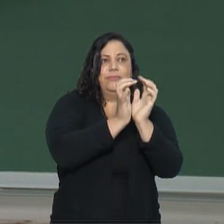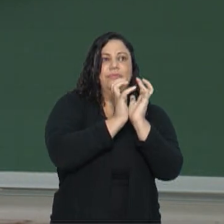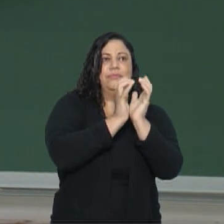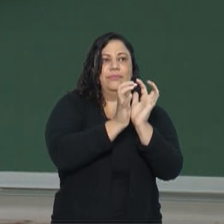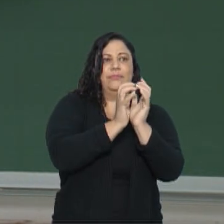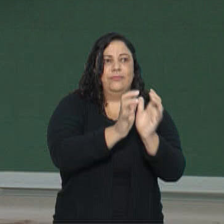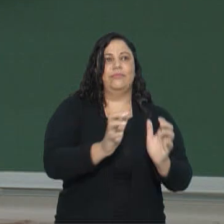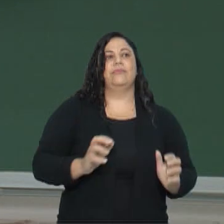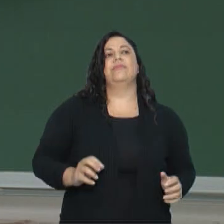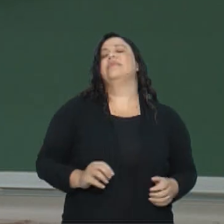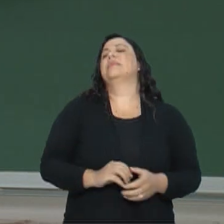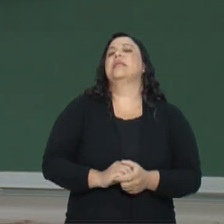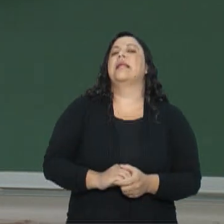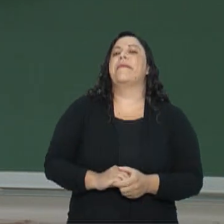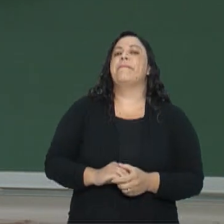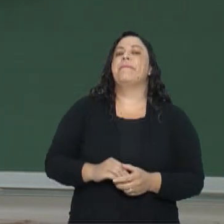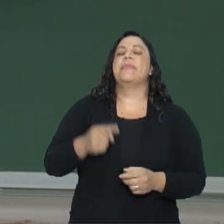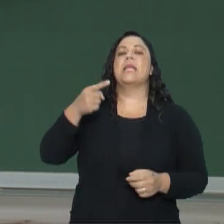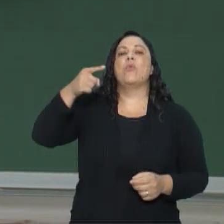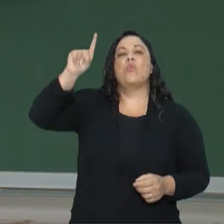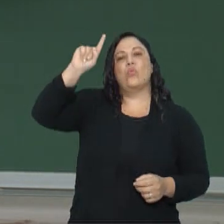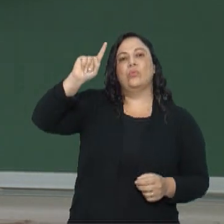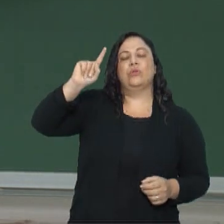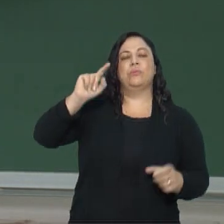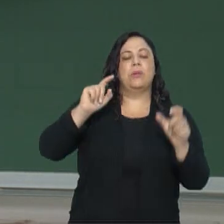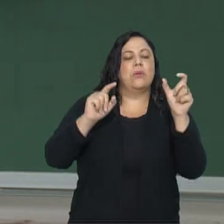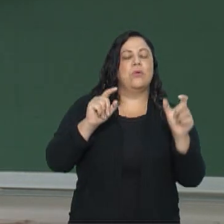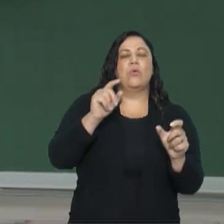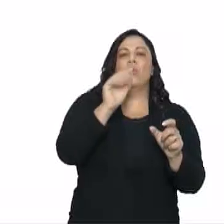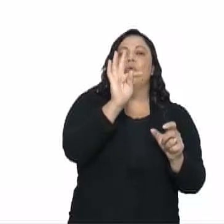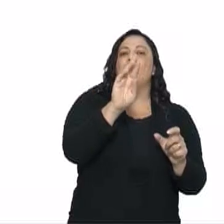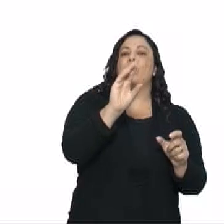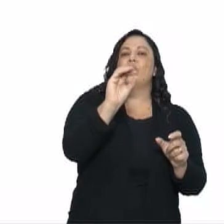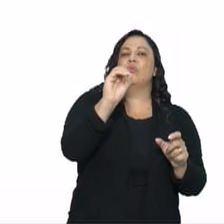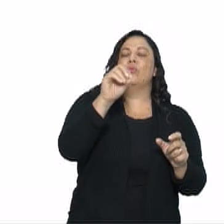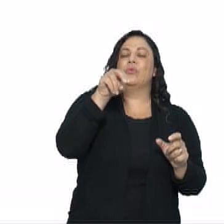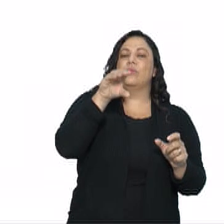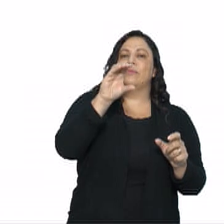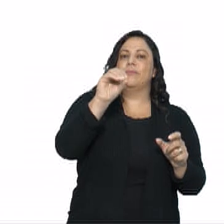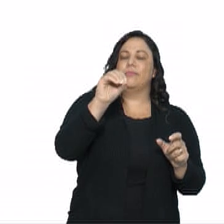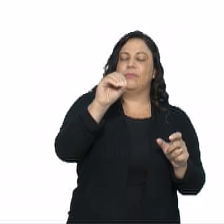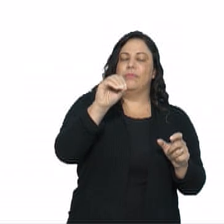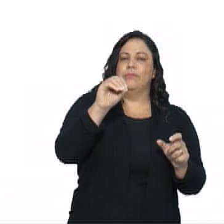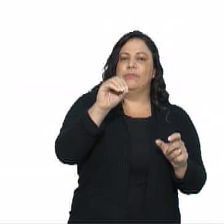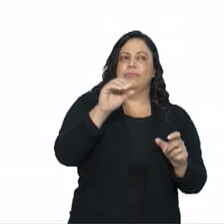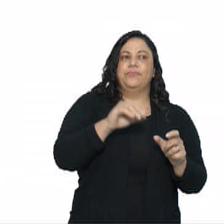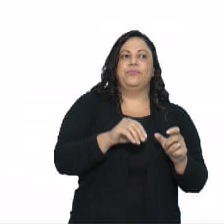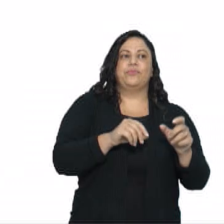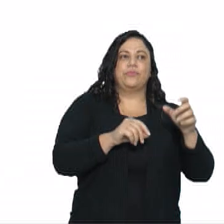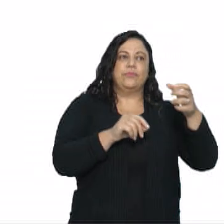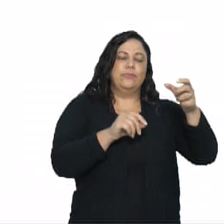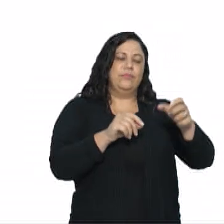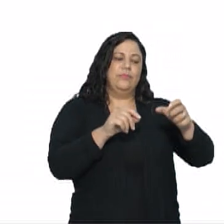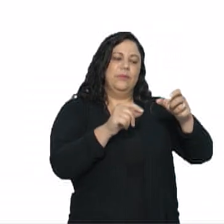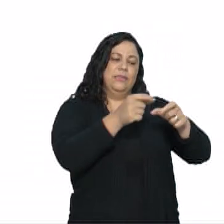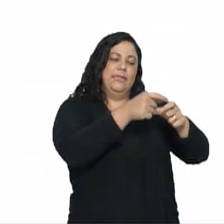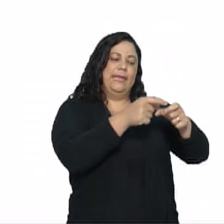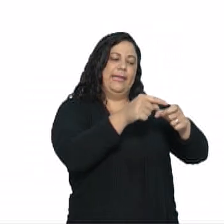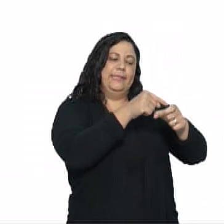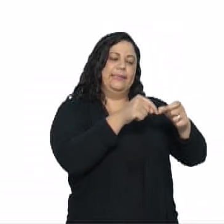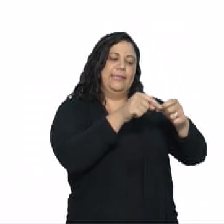aqui, a última parte, o tronco encefálico. Ele fica localizado na parte inferior do encéfalo e conduz,